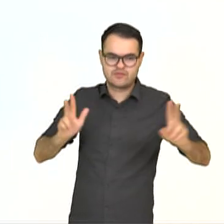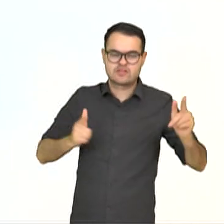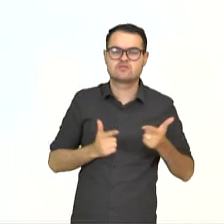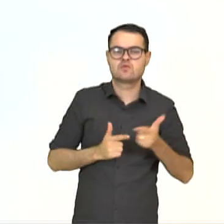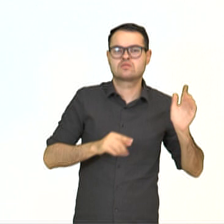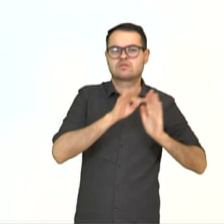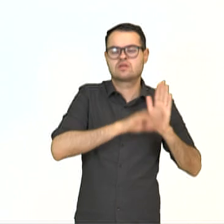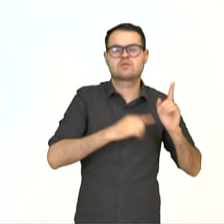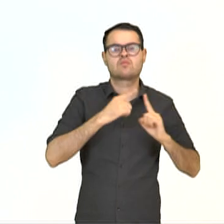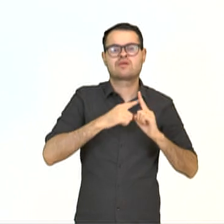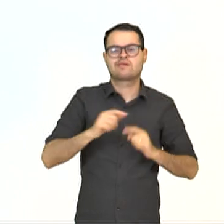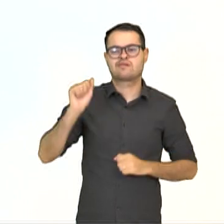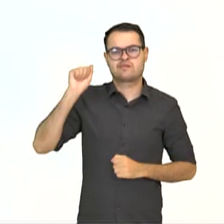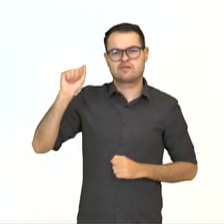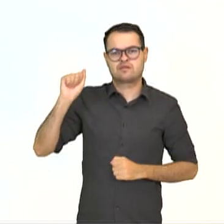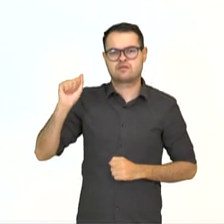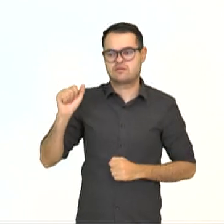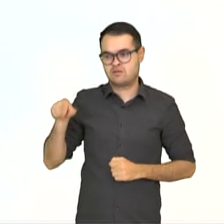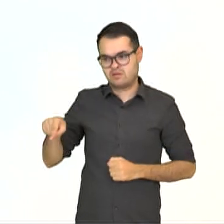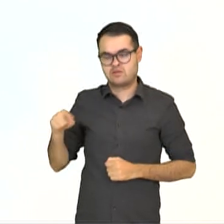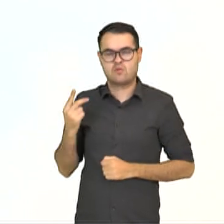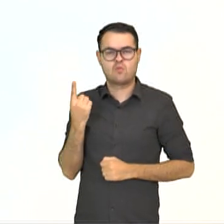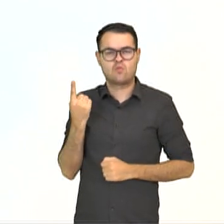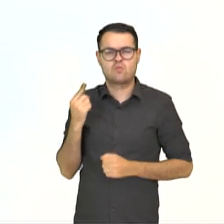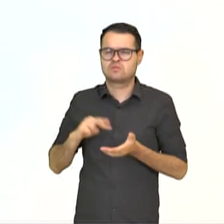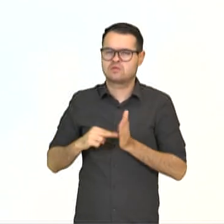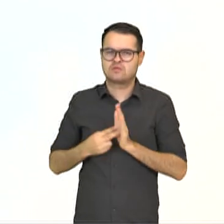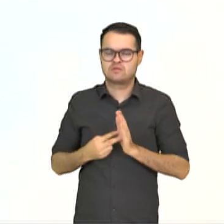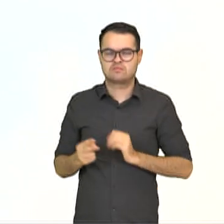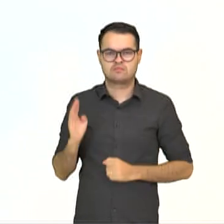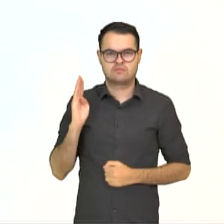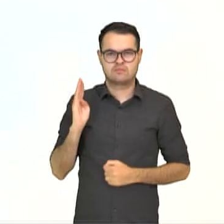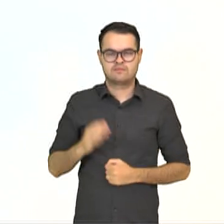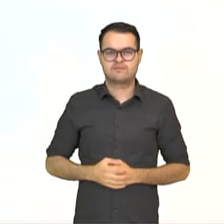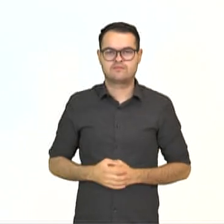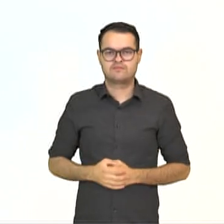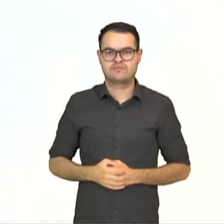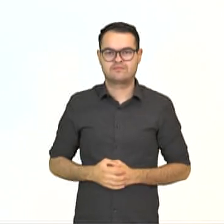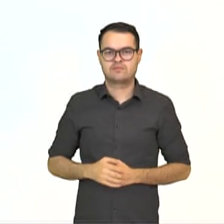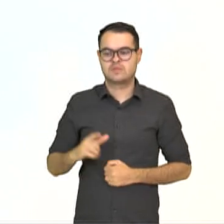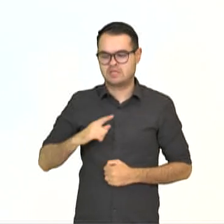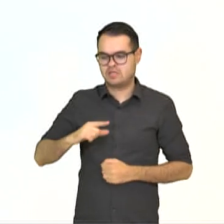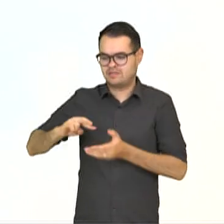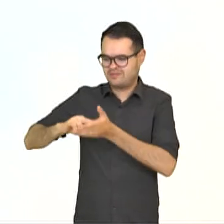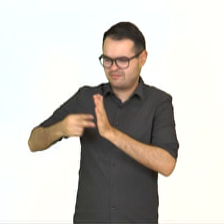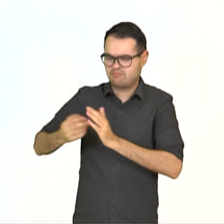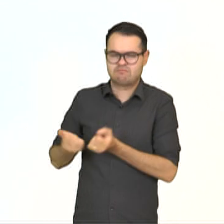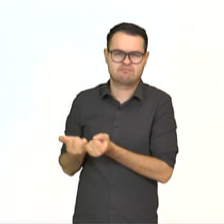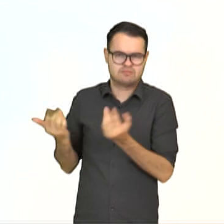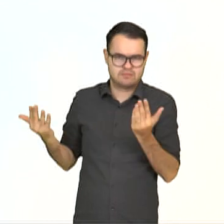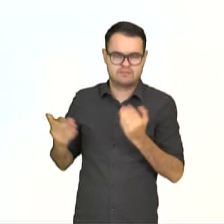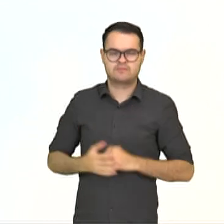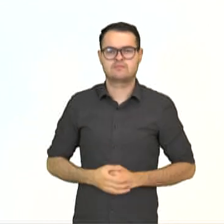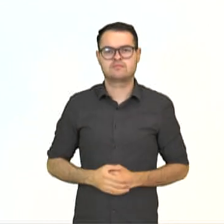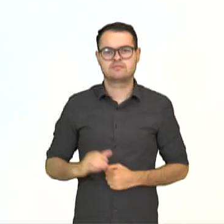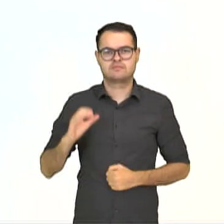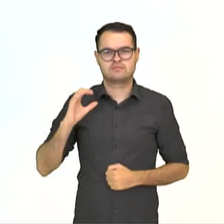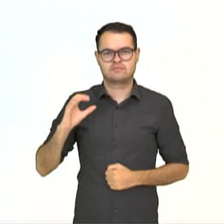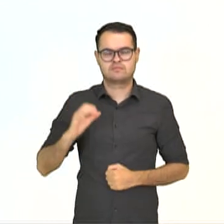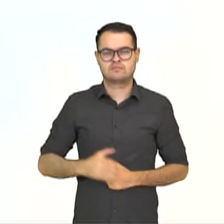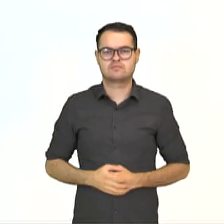A, ter um único significado. Letra B, ter diferentes sentidos. Letra C,